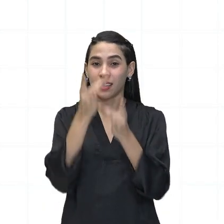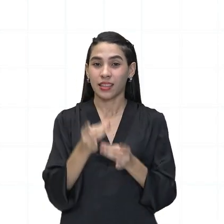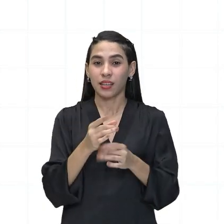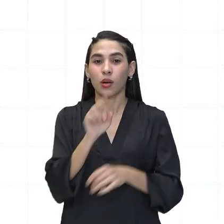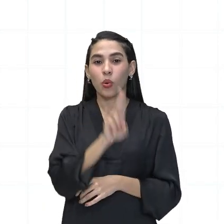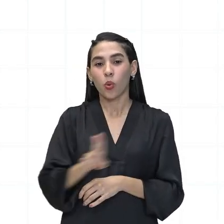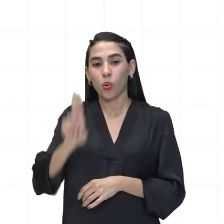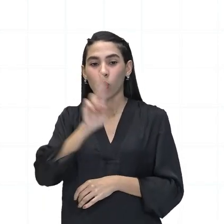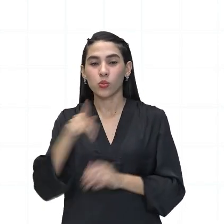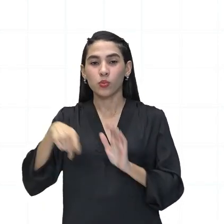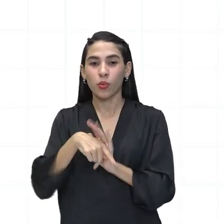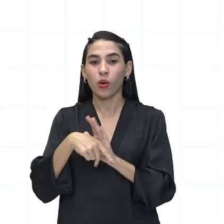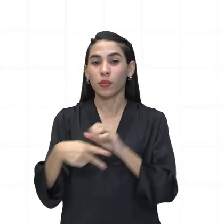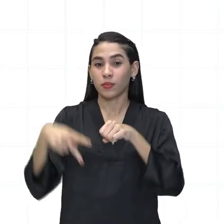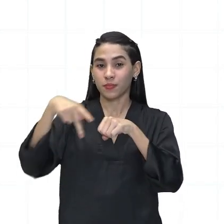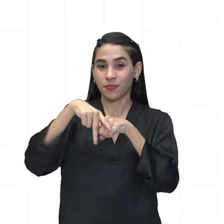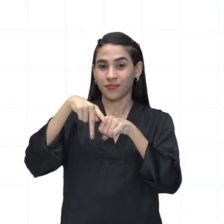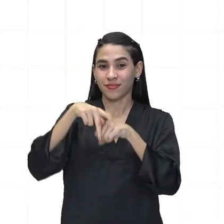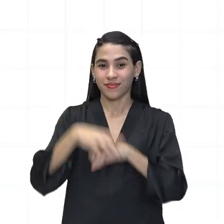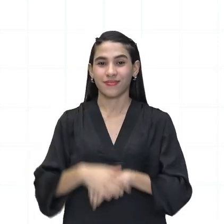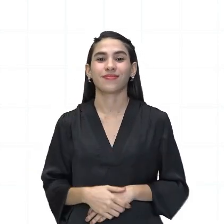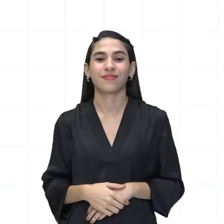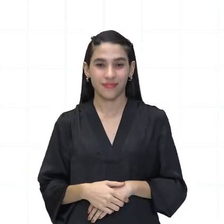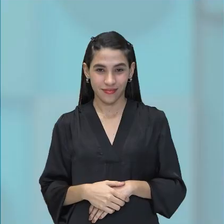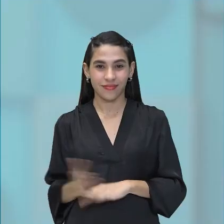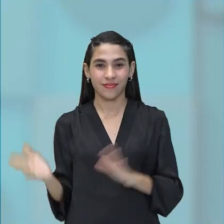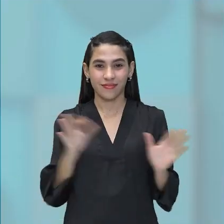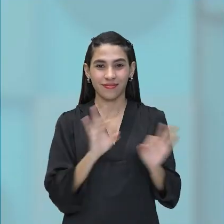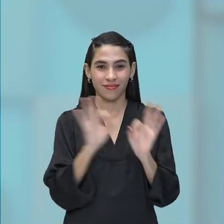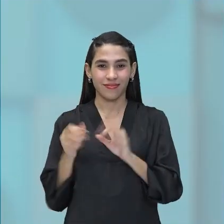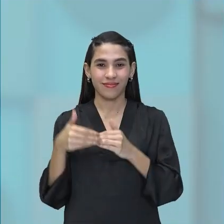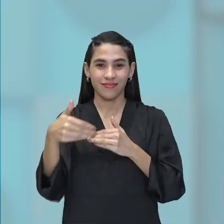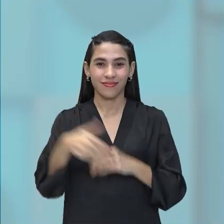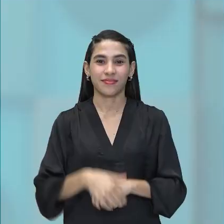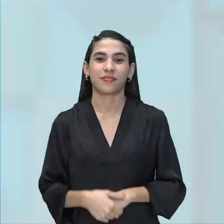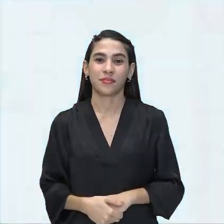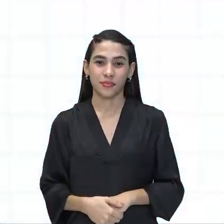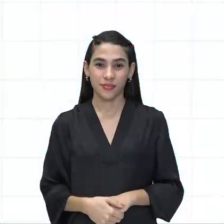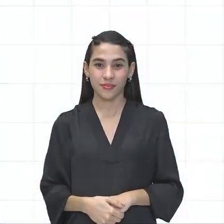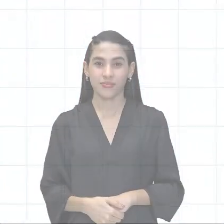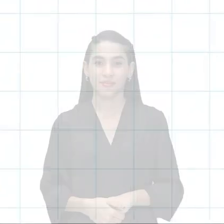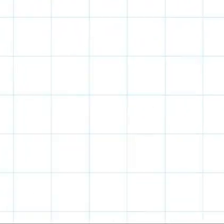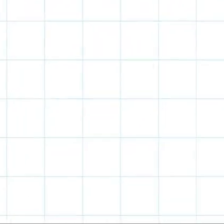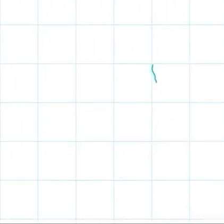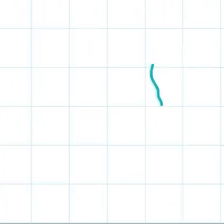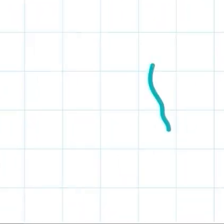detalhamento, colocação pronominal. Então, vamos para a nossa aula.